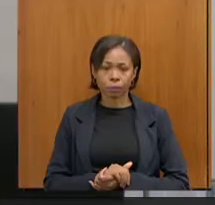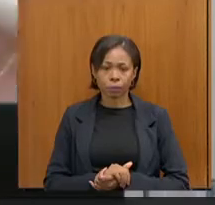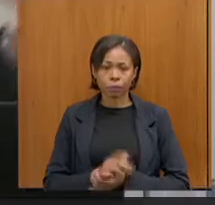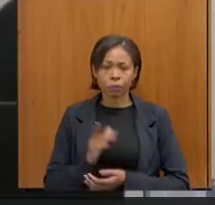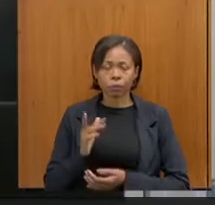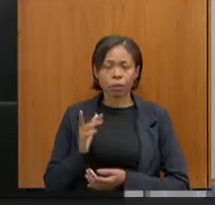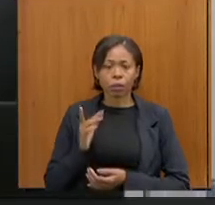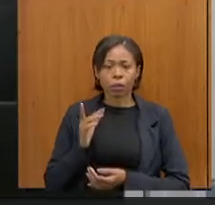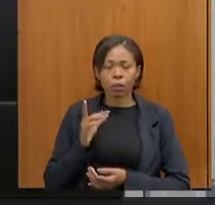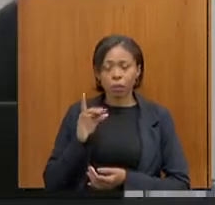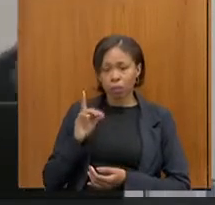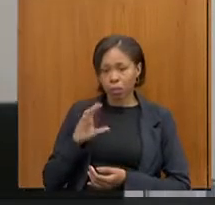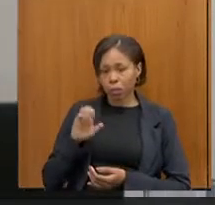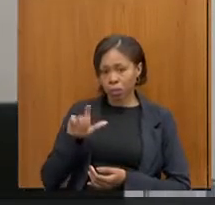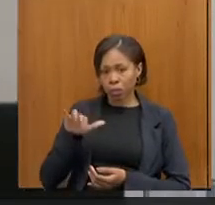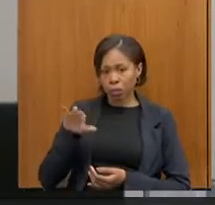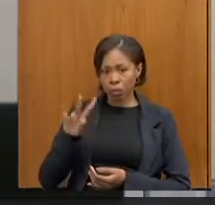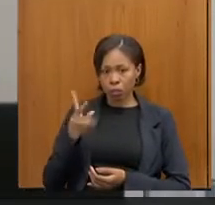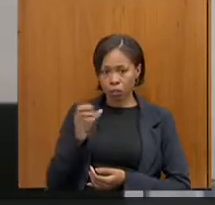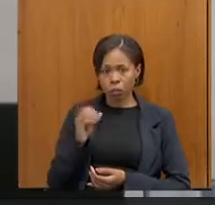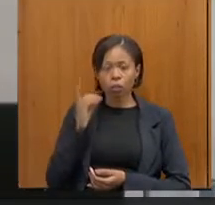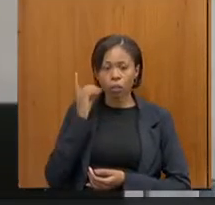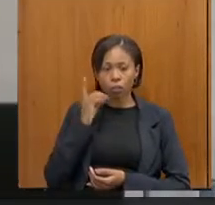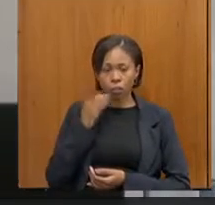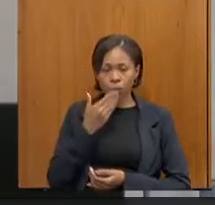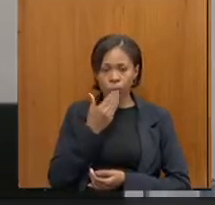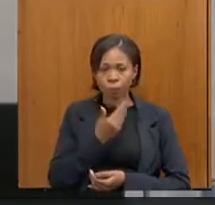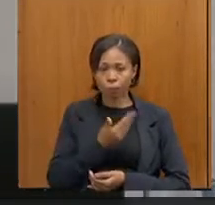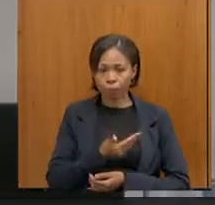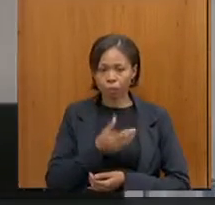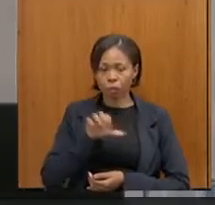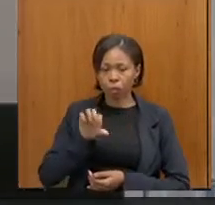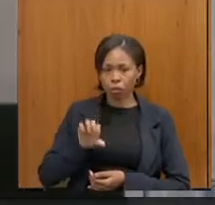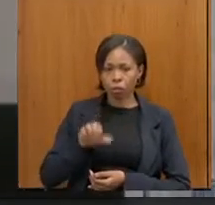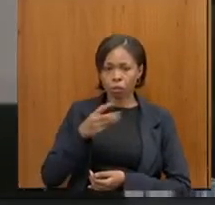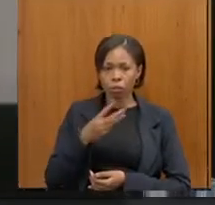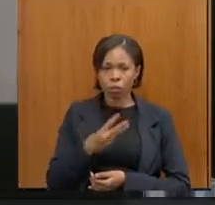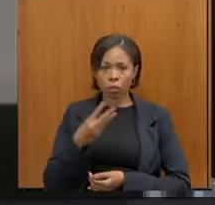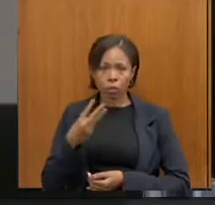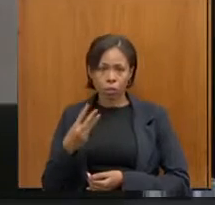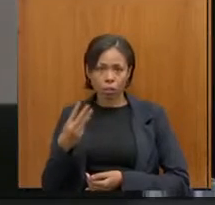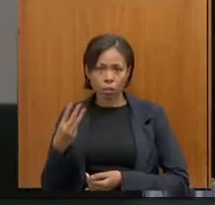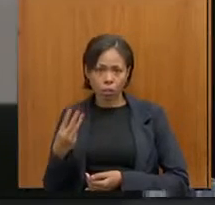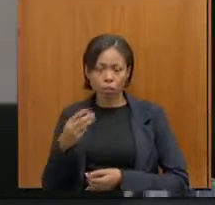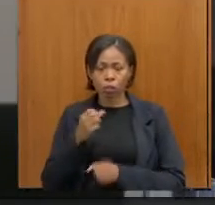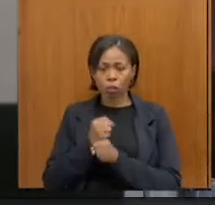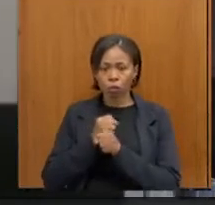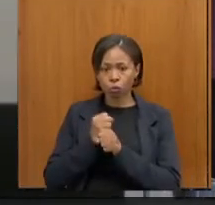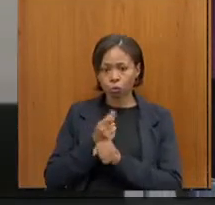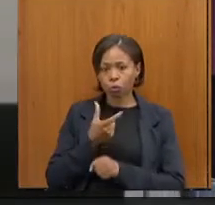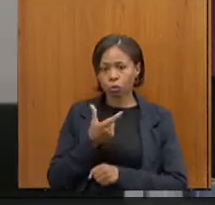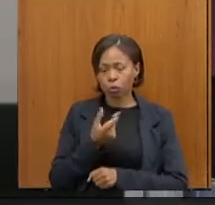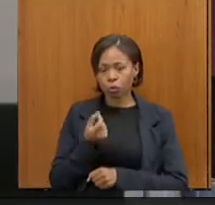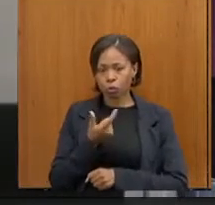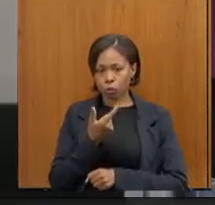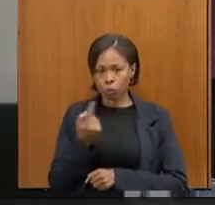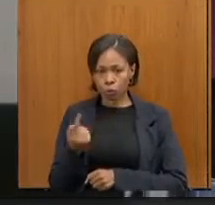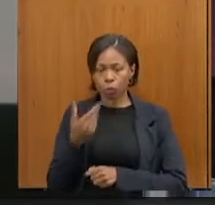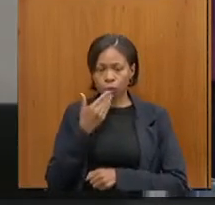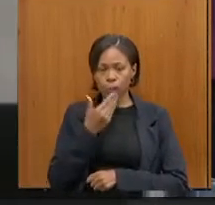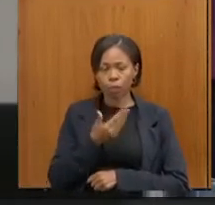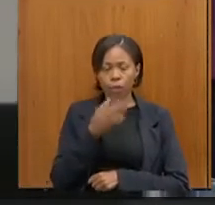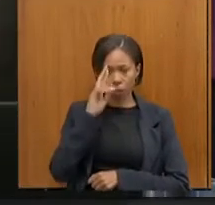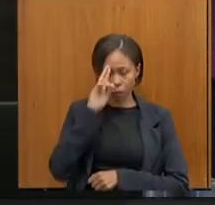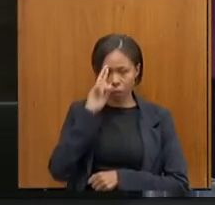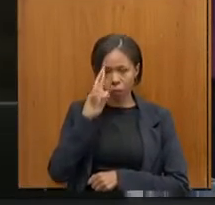não Deputado celinho do sinttrocel o requerimento comissão 9333 2021 requer seja encaminhado ao secretário